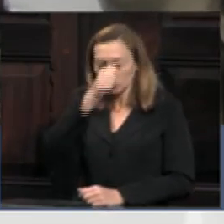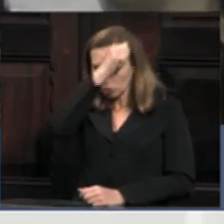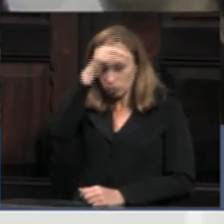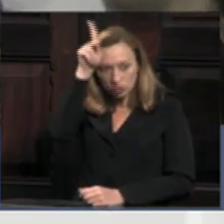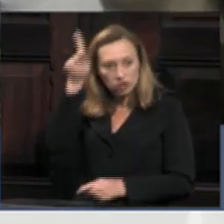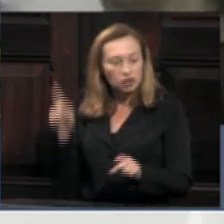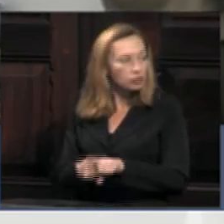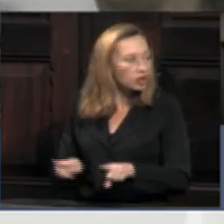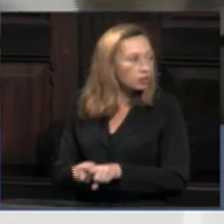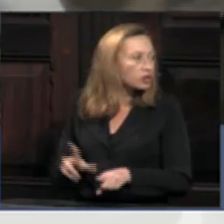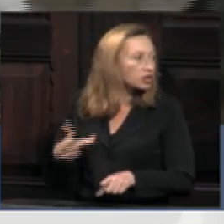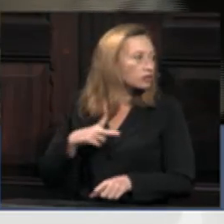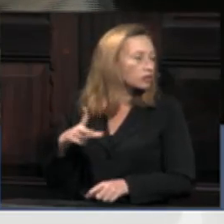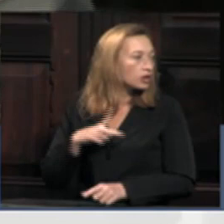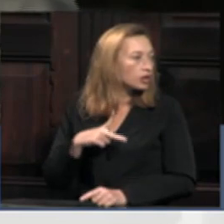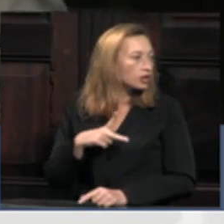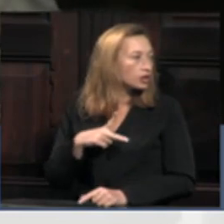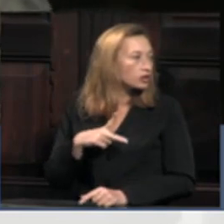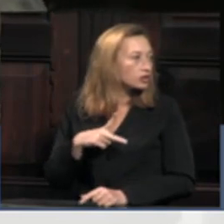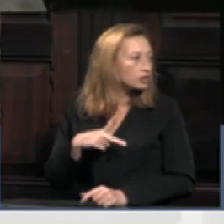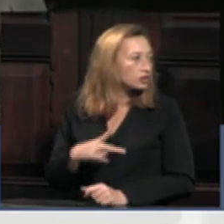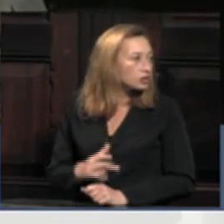a notificarem